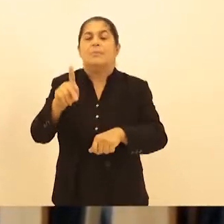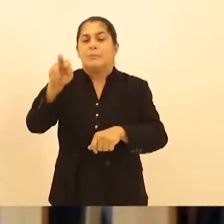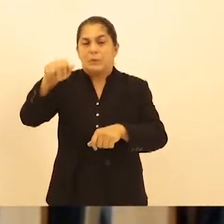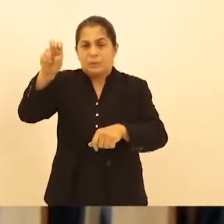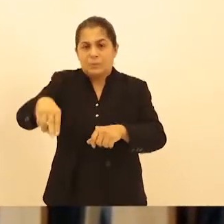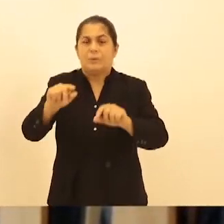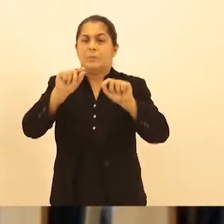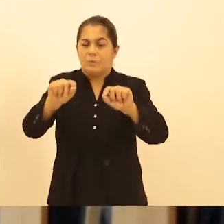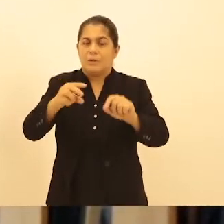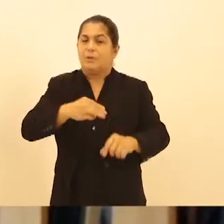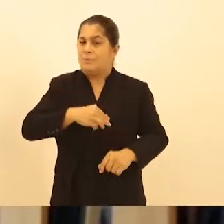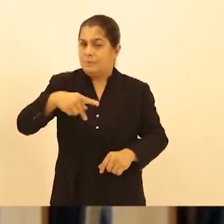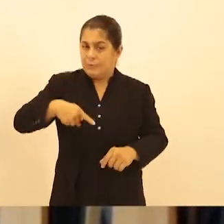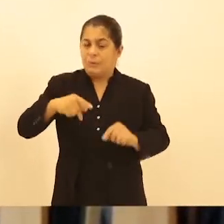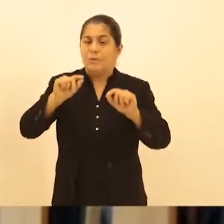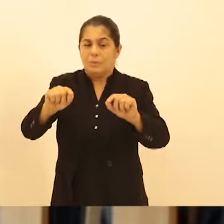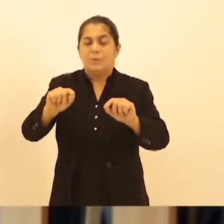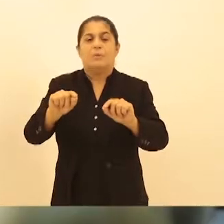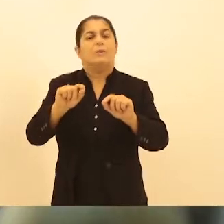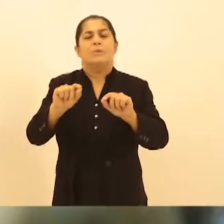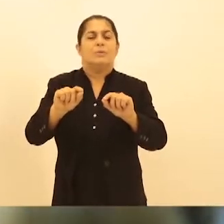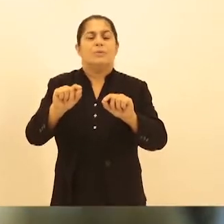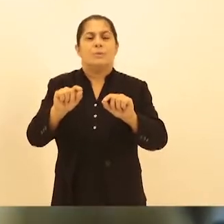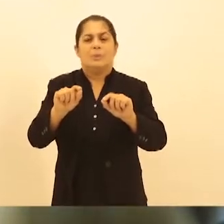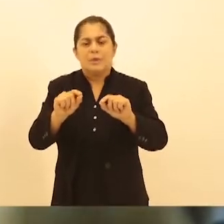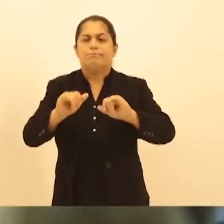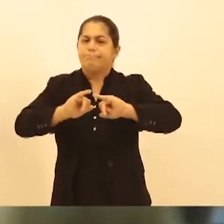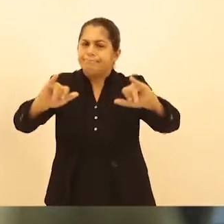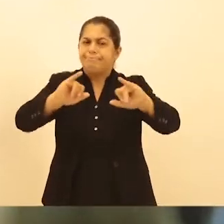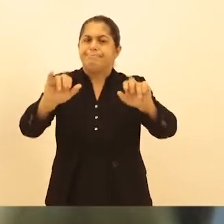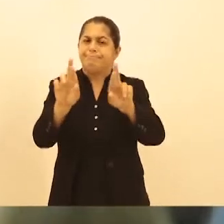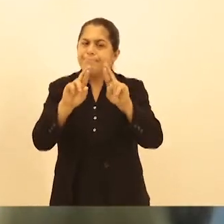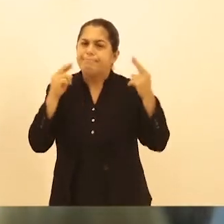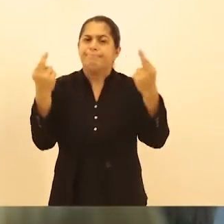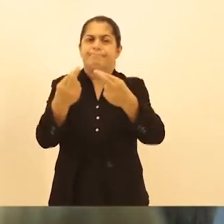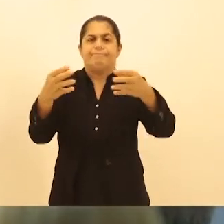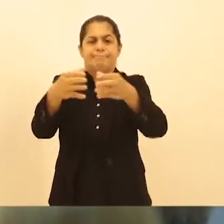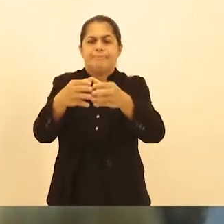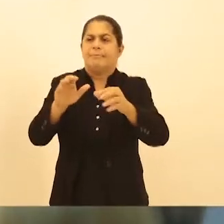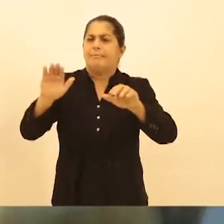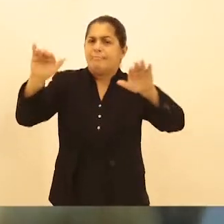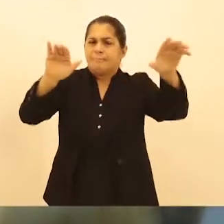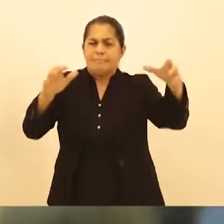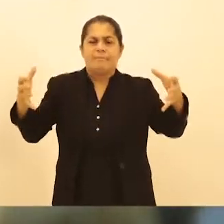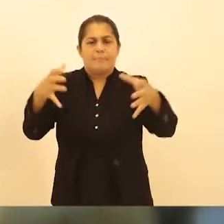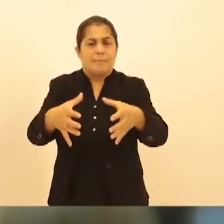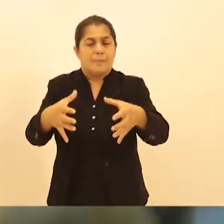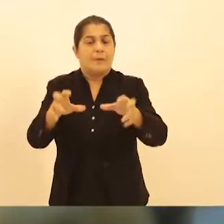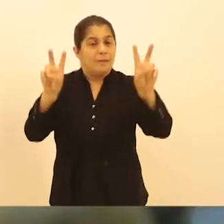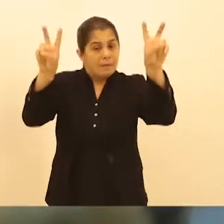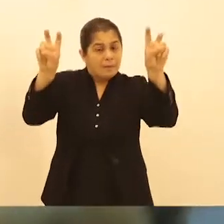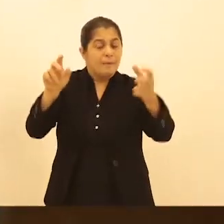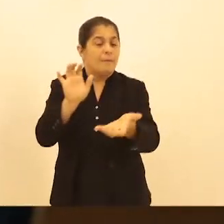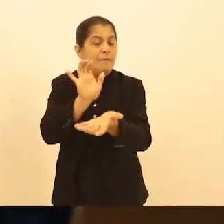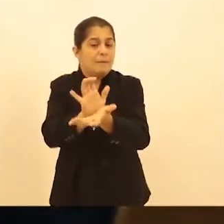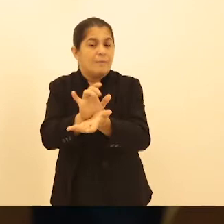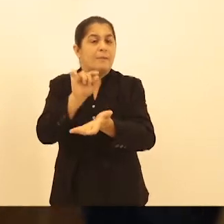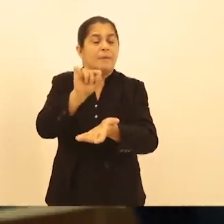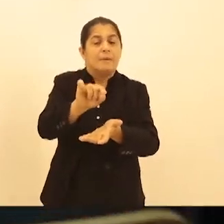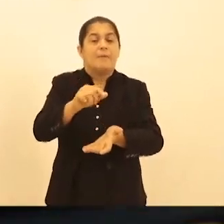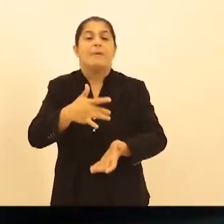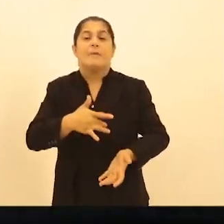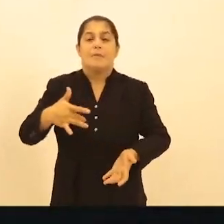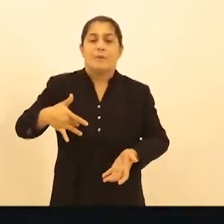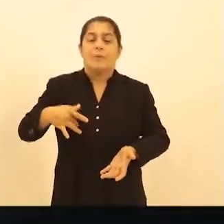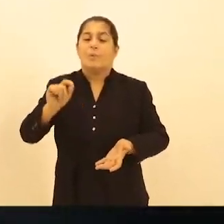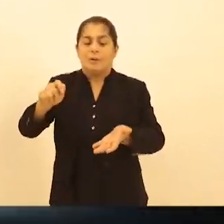do ministério público da paraíba promoveu uma reunião com órgãos ligados à área da saúde para expedir uma recomendação